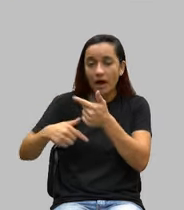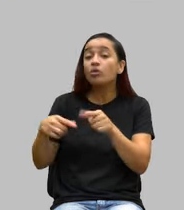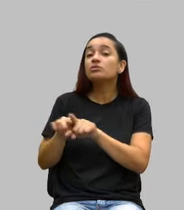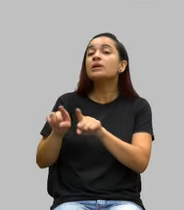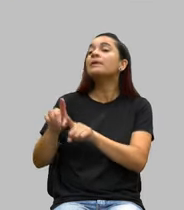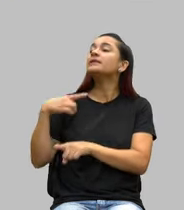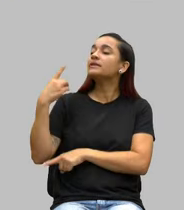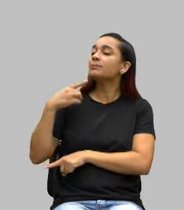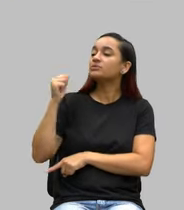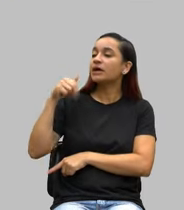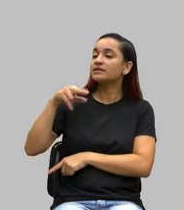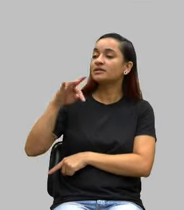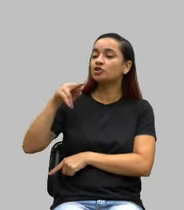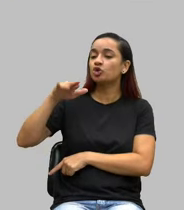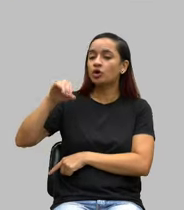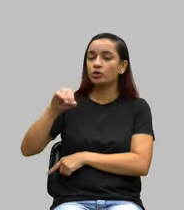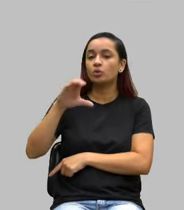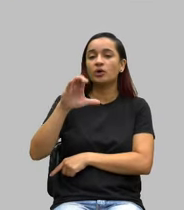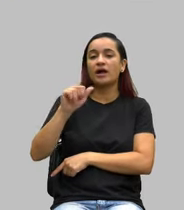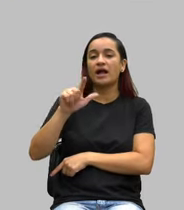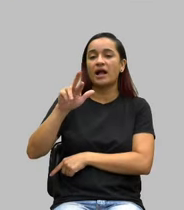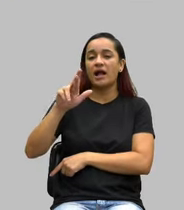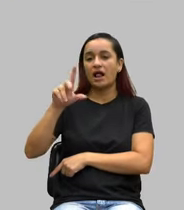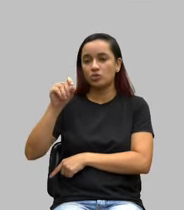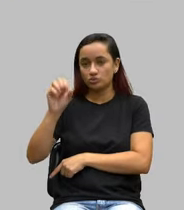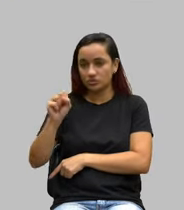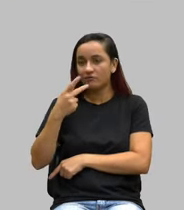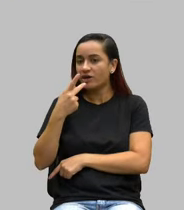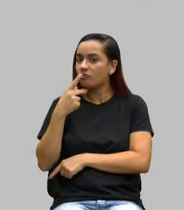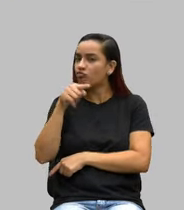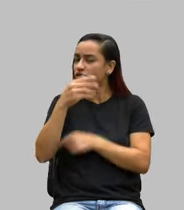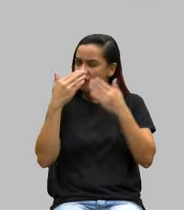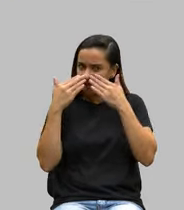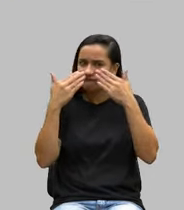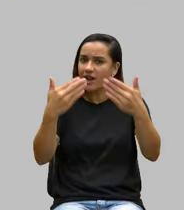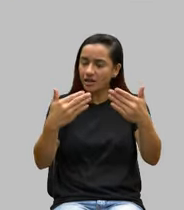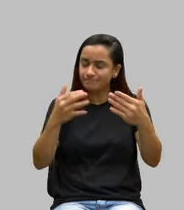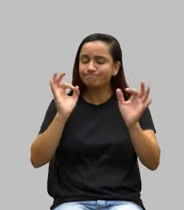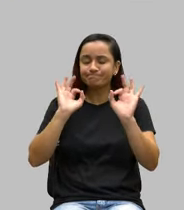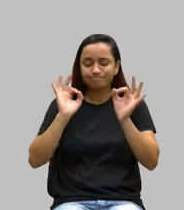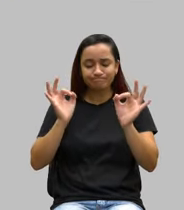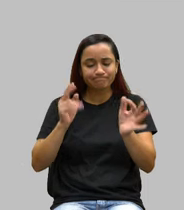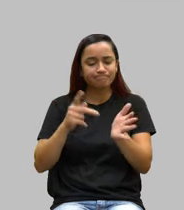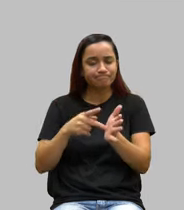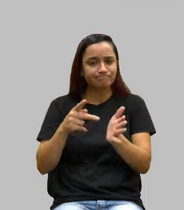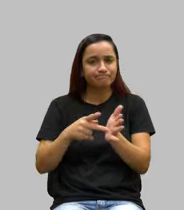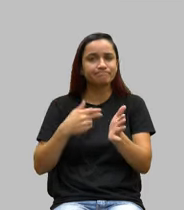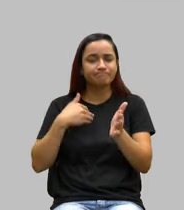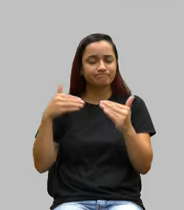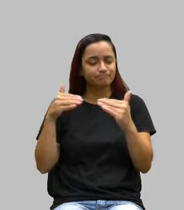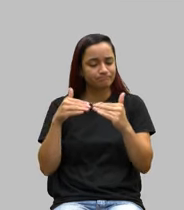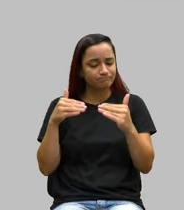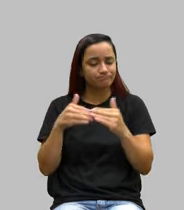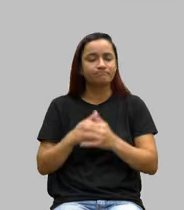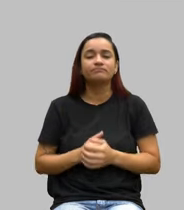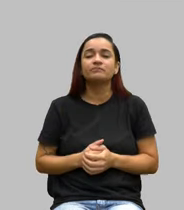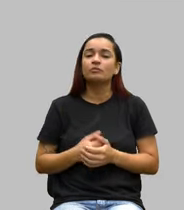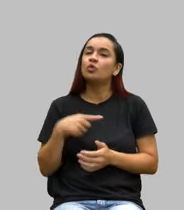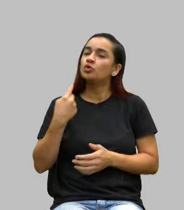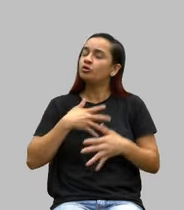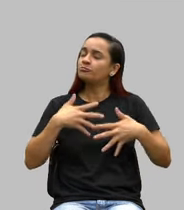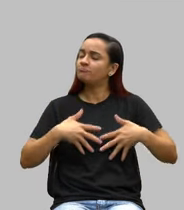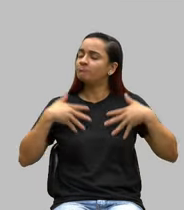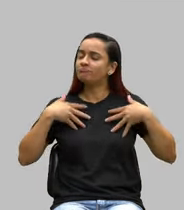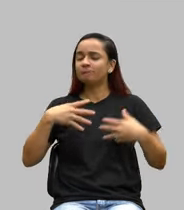Arantes foi muito feliz em falar que o senhor vai pra linha de frente isso nos traz